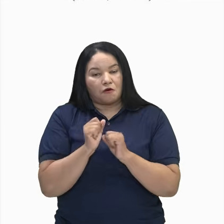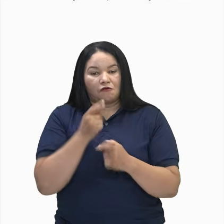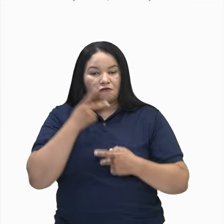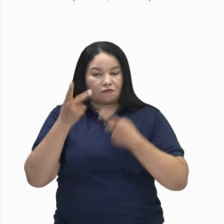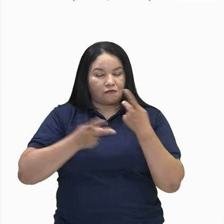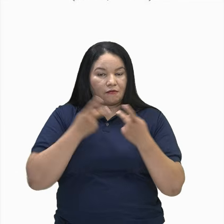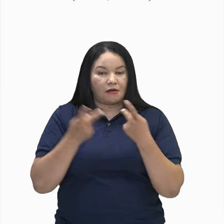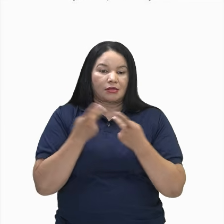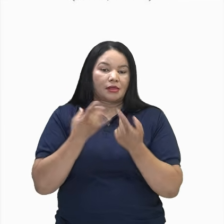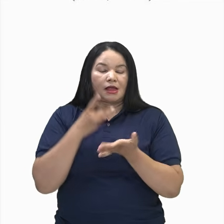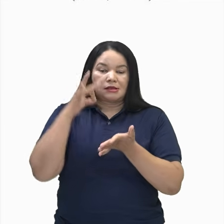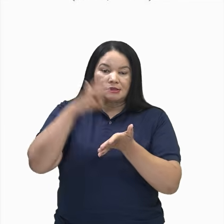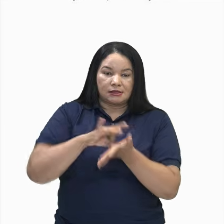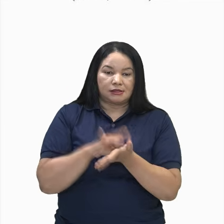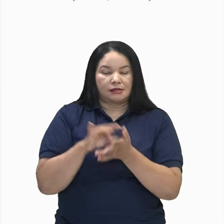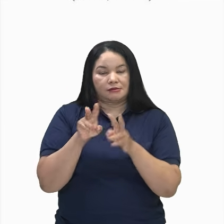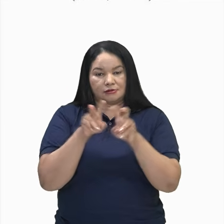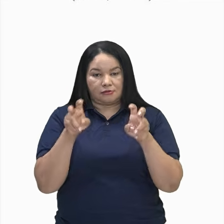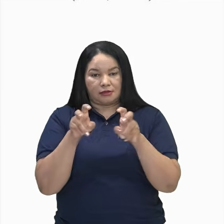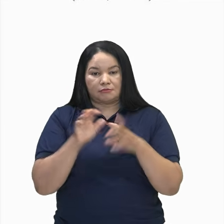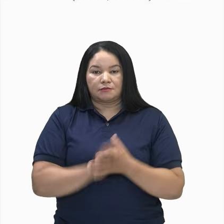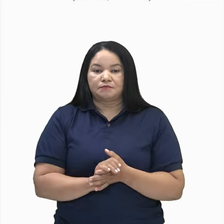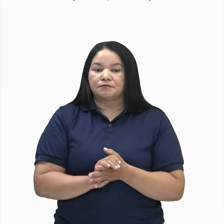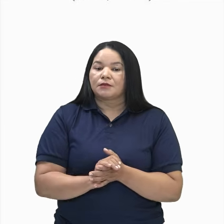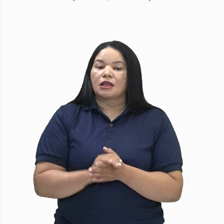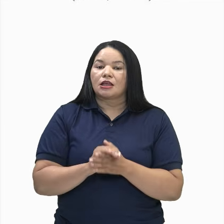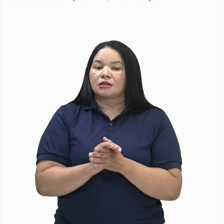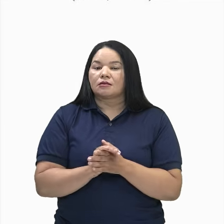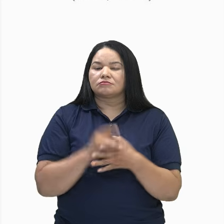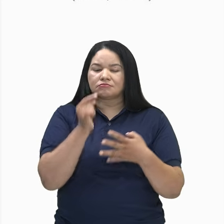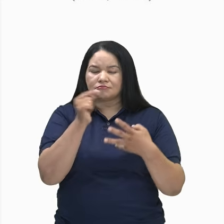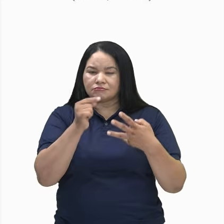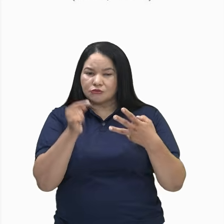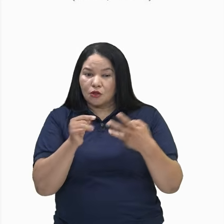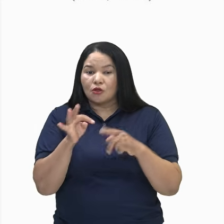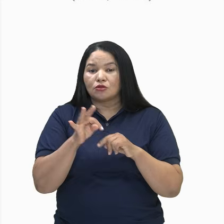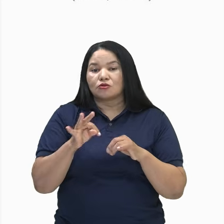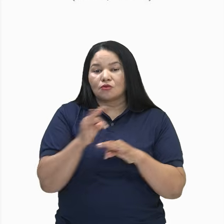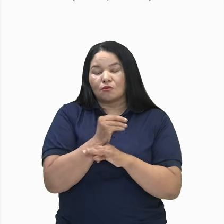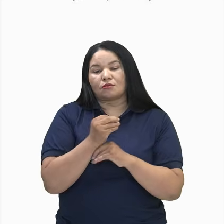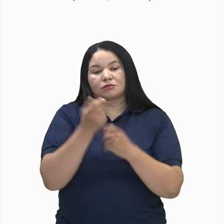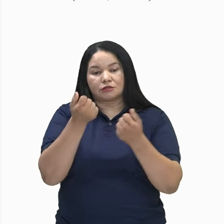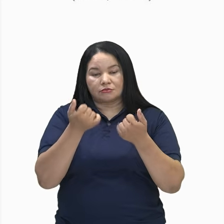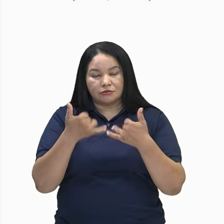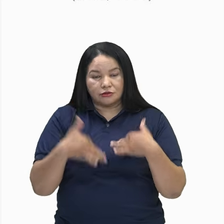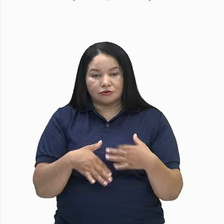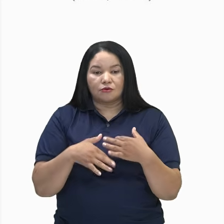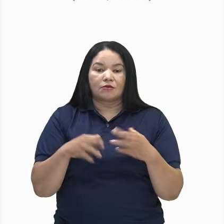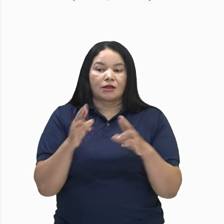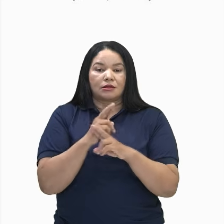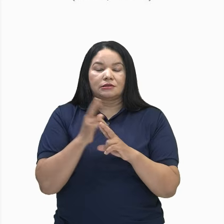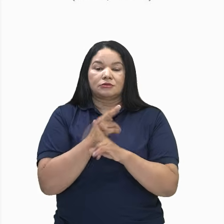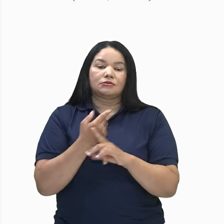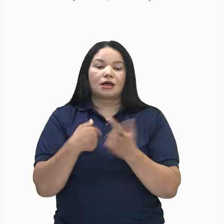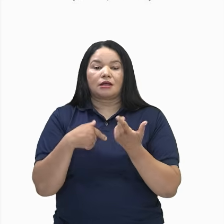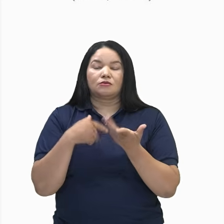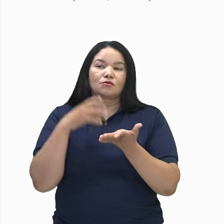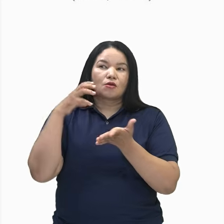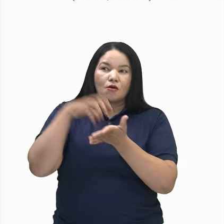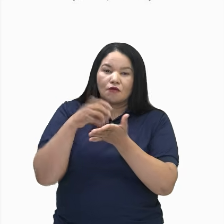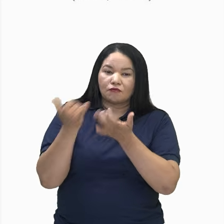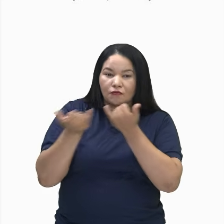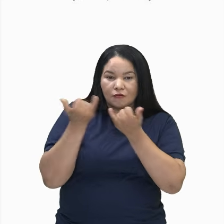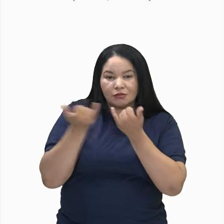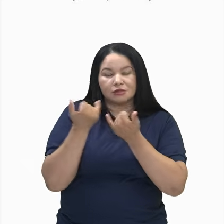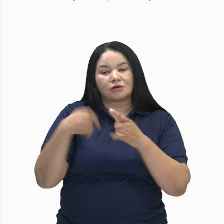propriedade sobre aquele tema. E, gente, tudo isso que nós conversamos aqui com vocês sobre a questão da fonte, da